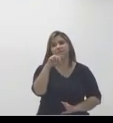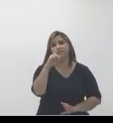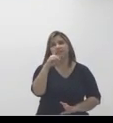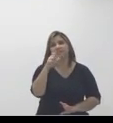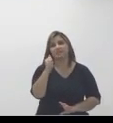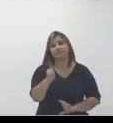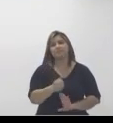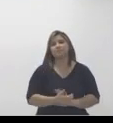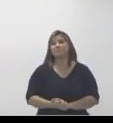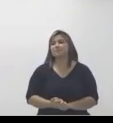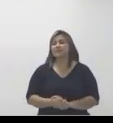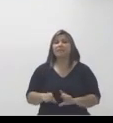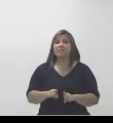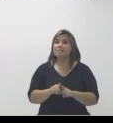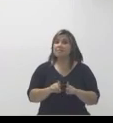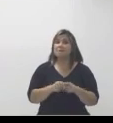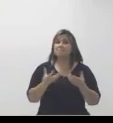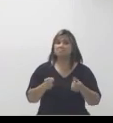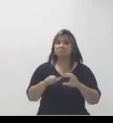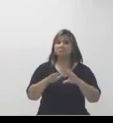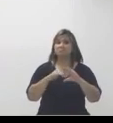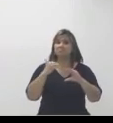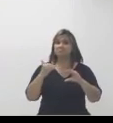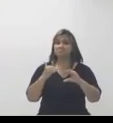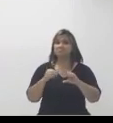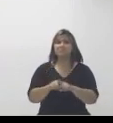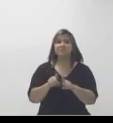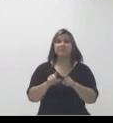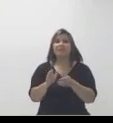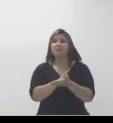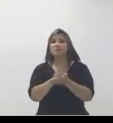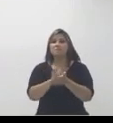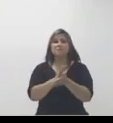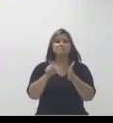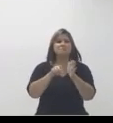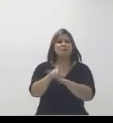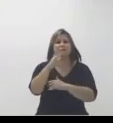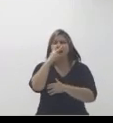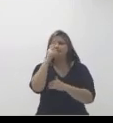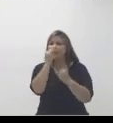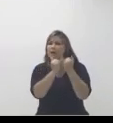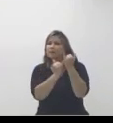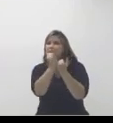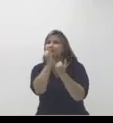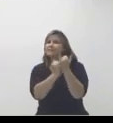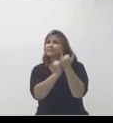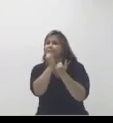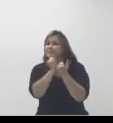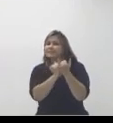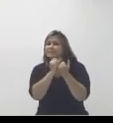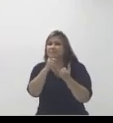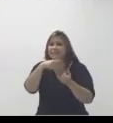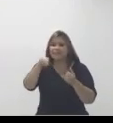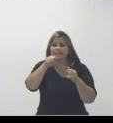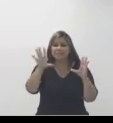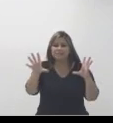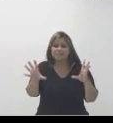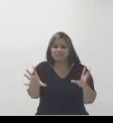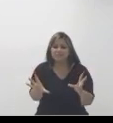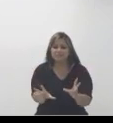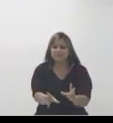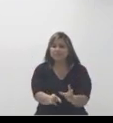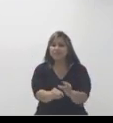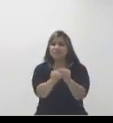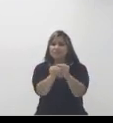está recebendo aqui também algumas perguntas parecidas é que a gente tem tentado nossa equipe aqui tem técnica